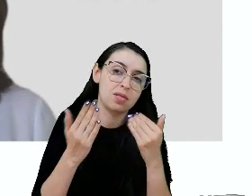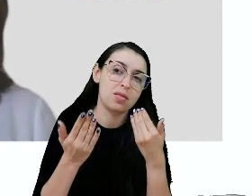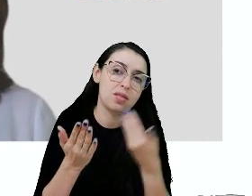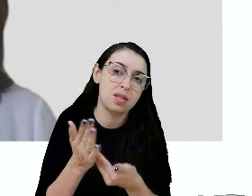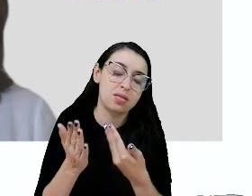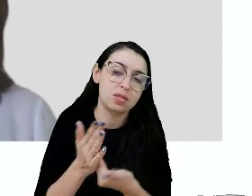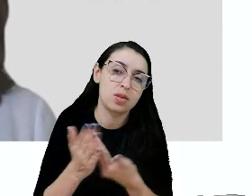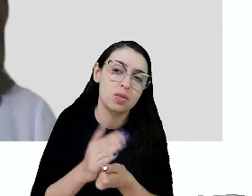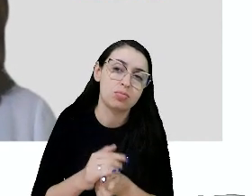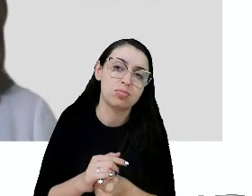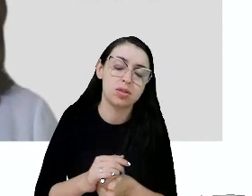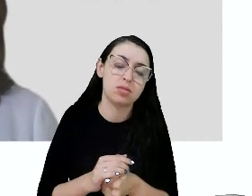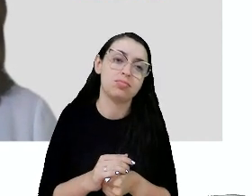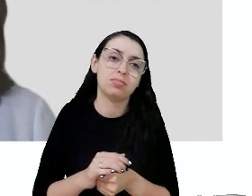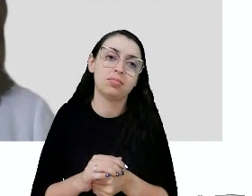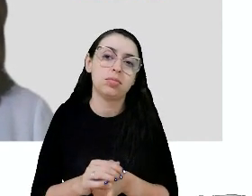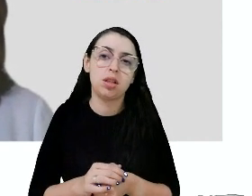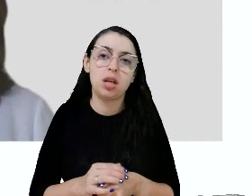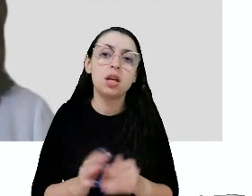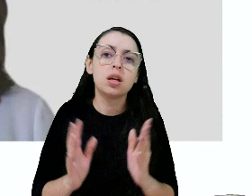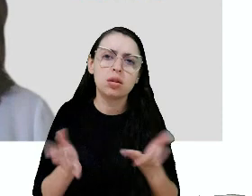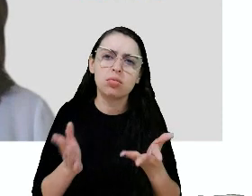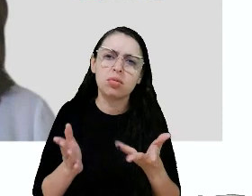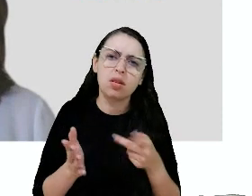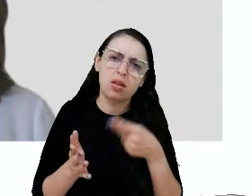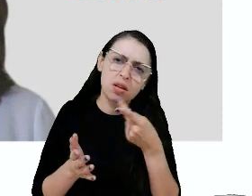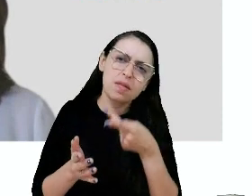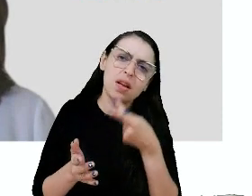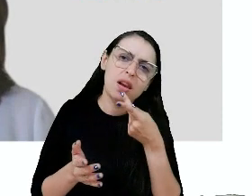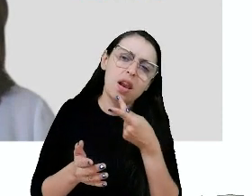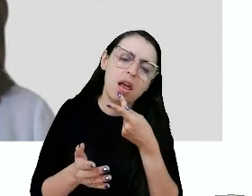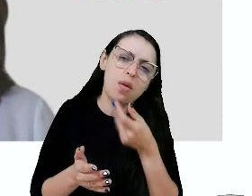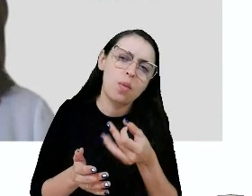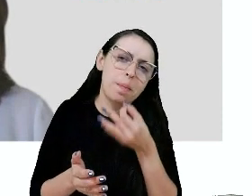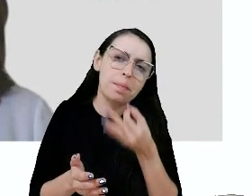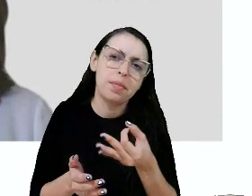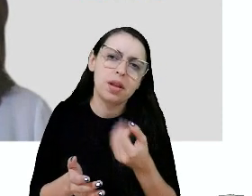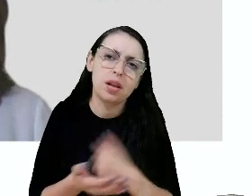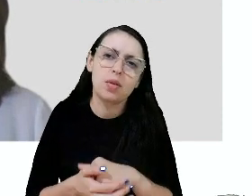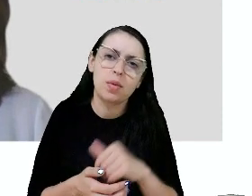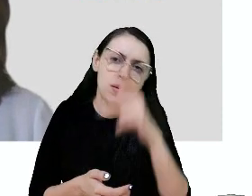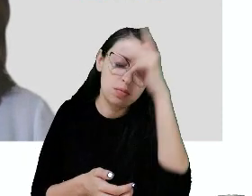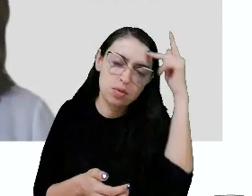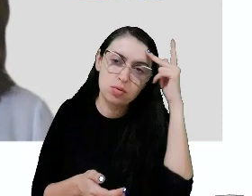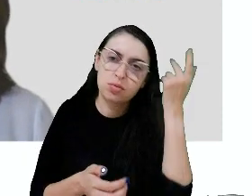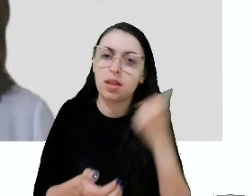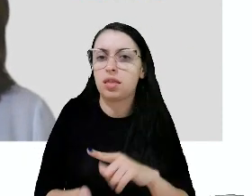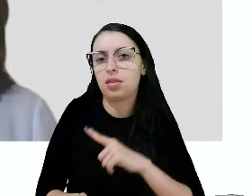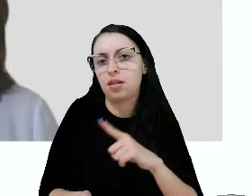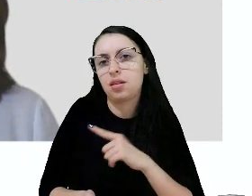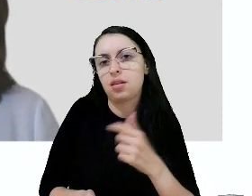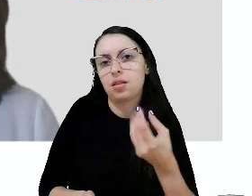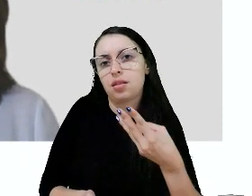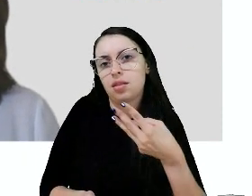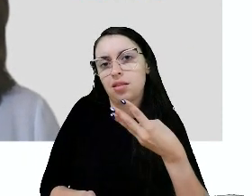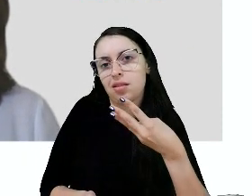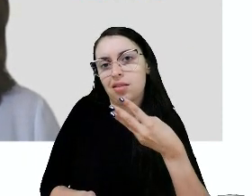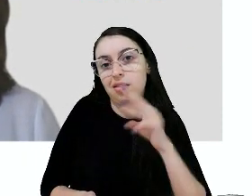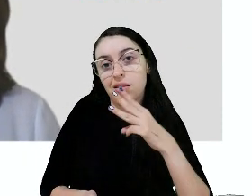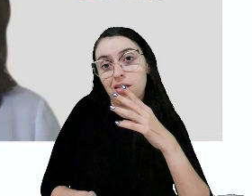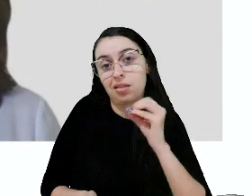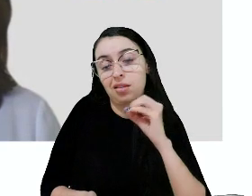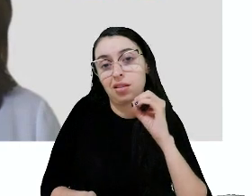drama verdadeiro. E aqui me permito trazer um depoimento de pessoa que tem uma pessoa de 30